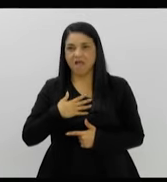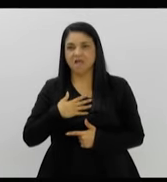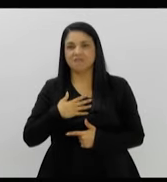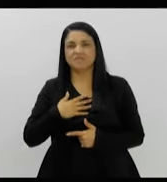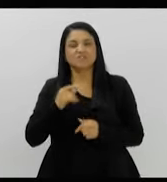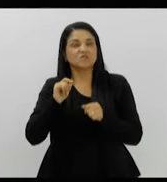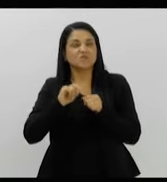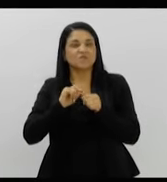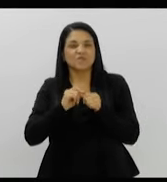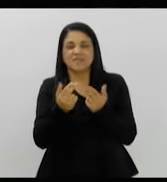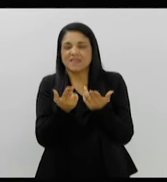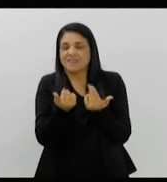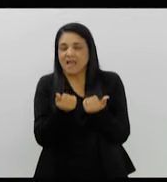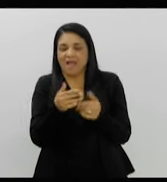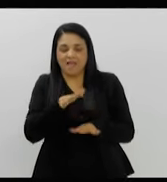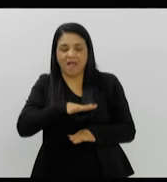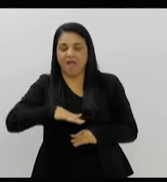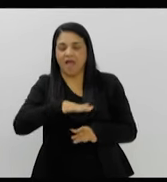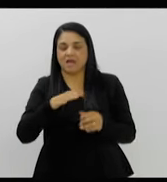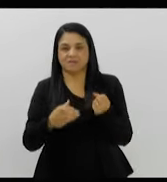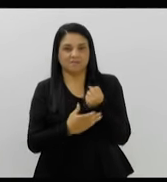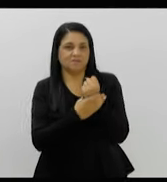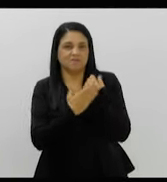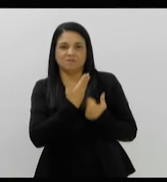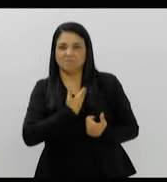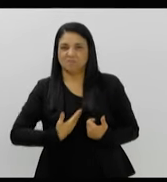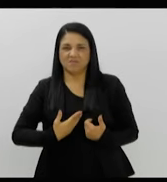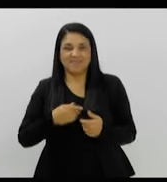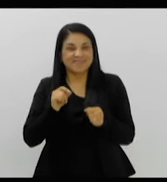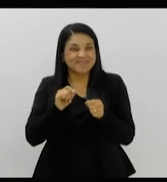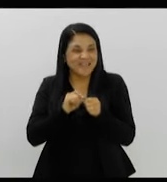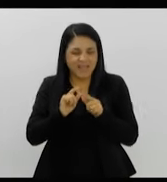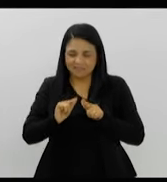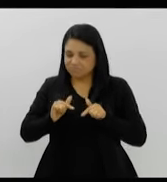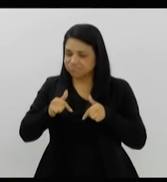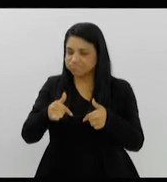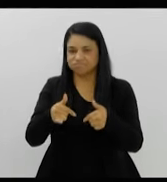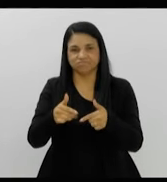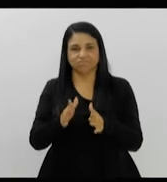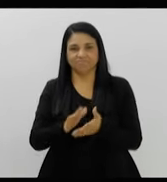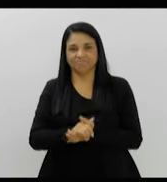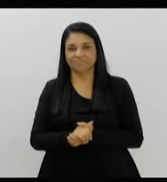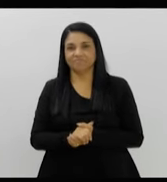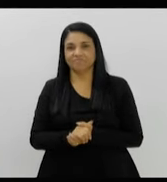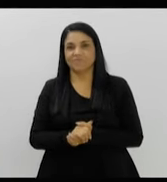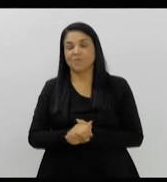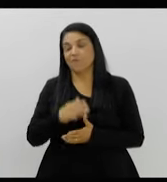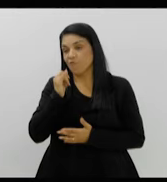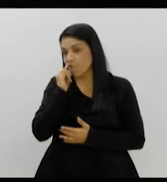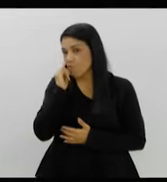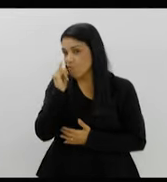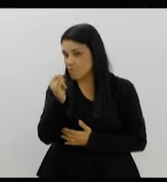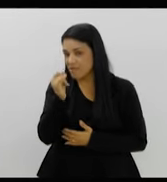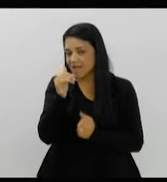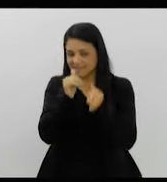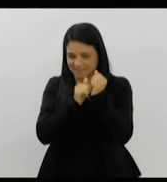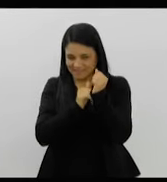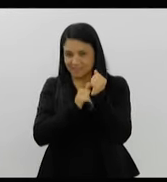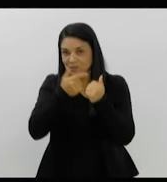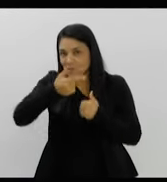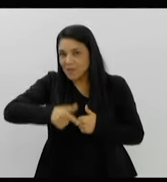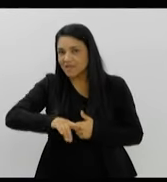nada pela área de segurança pública mas eu vou contar mais um segredo para a